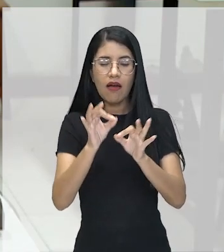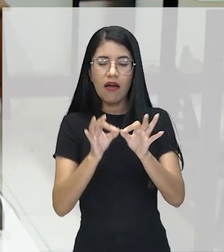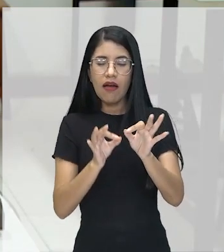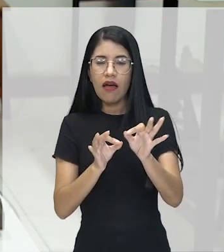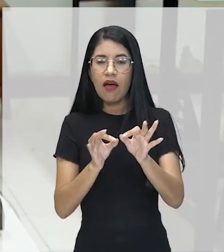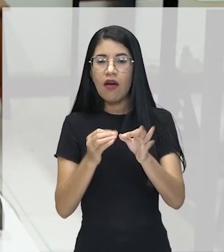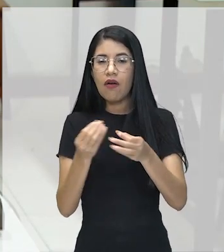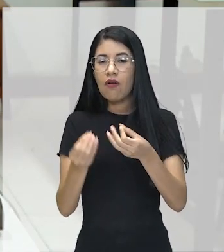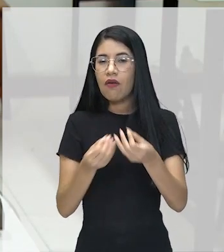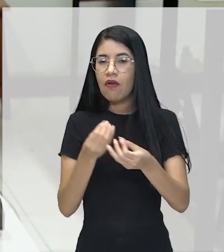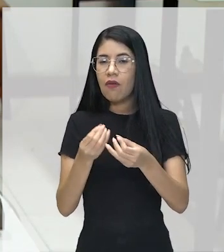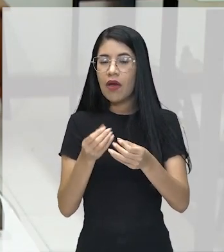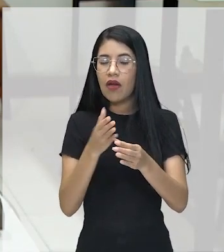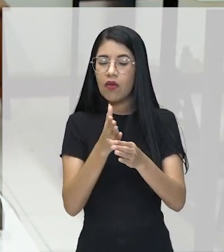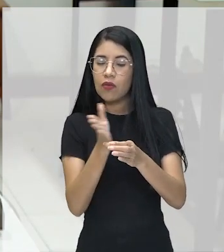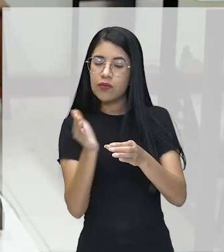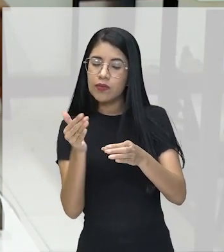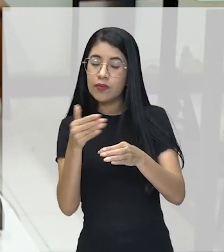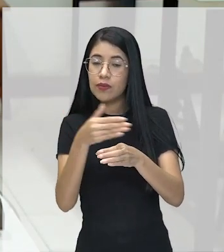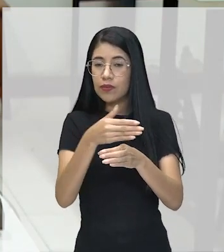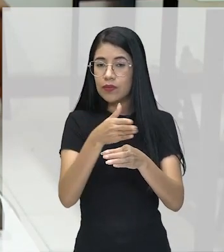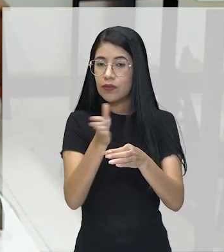luz provocado pelo acrílico.